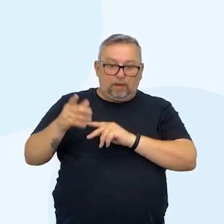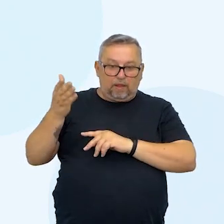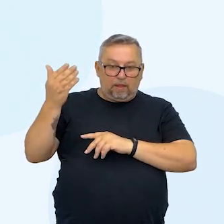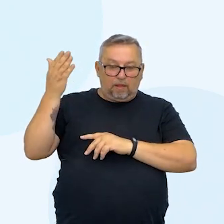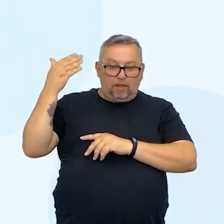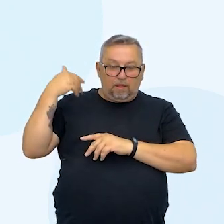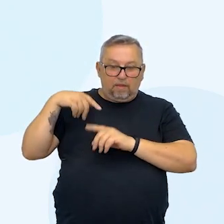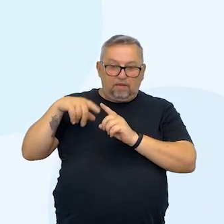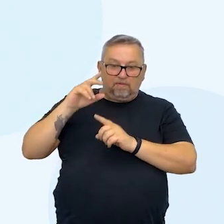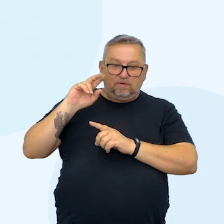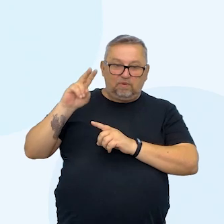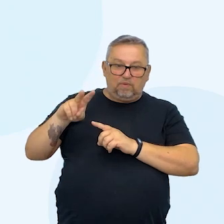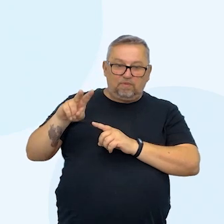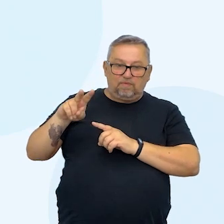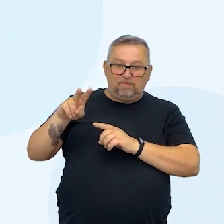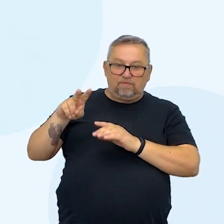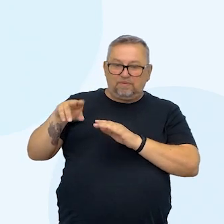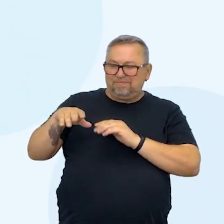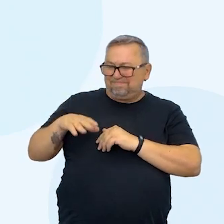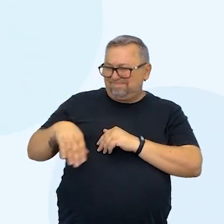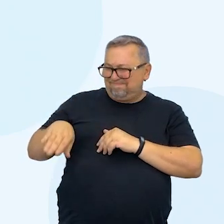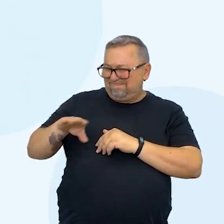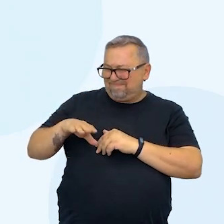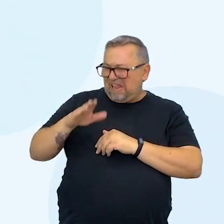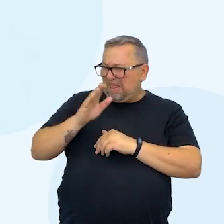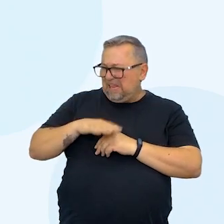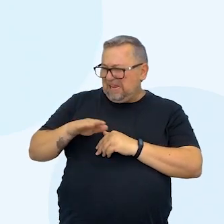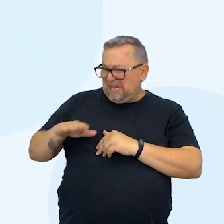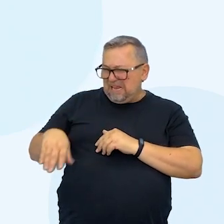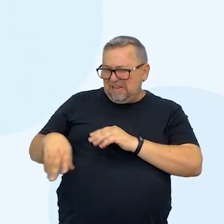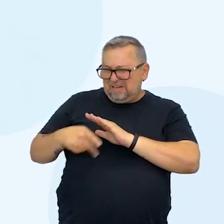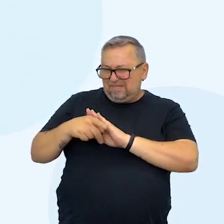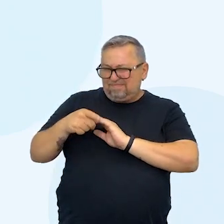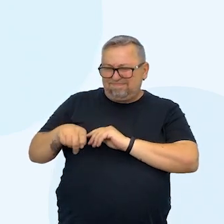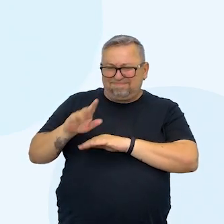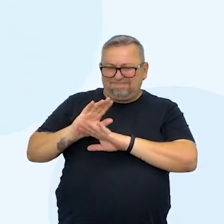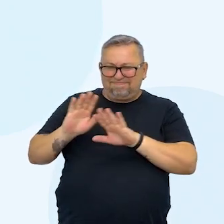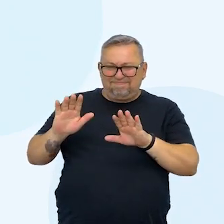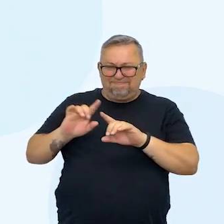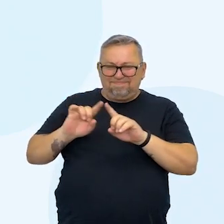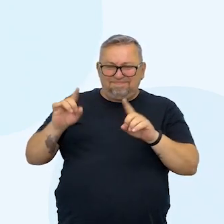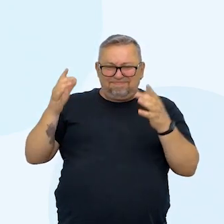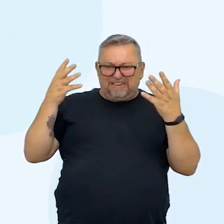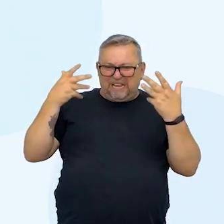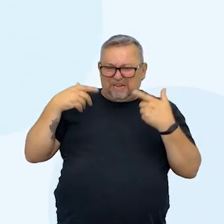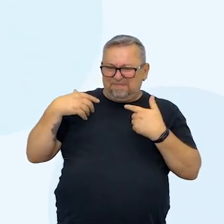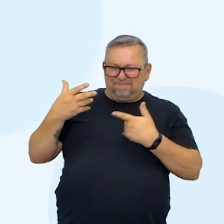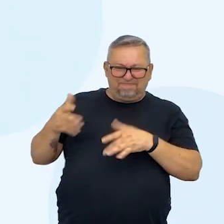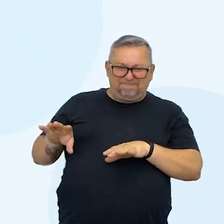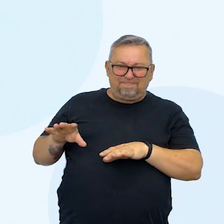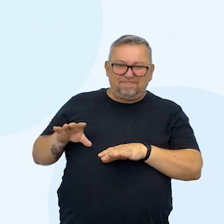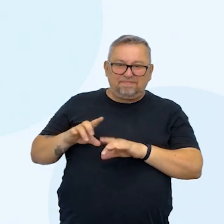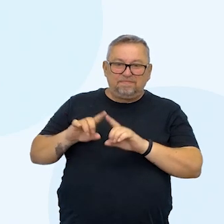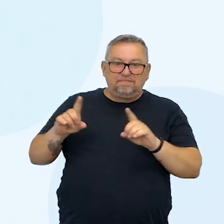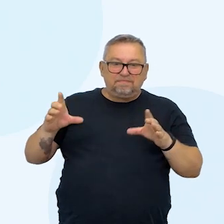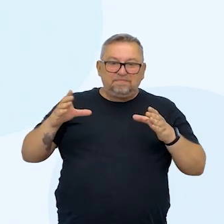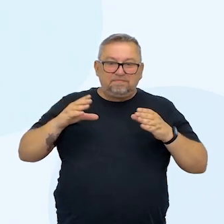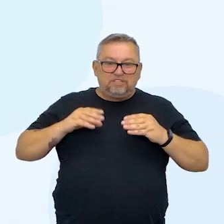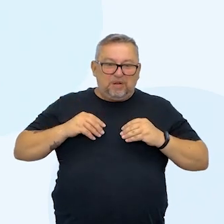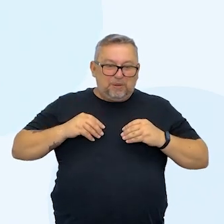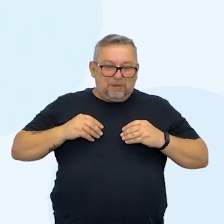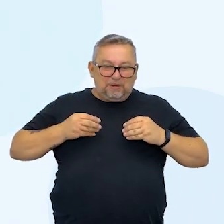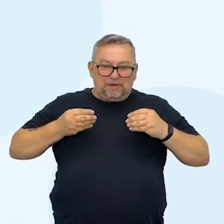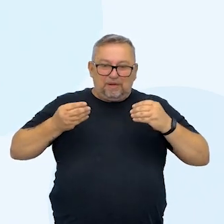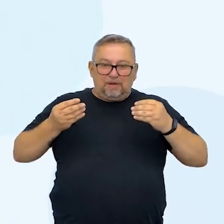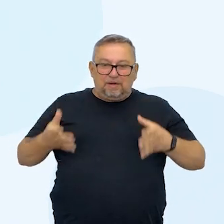origem passam a ser vistos como se fossem casos de infantilidade ou animalidade, percepções essas que são